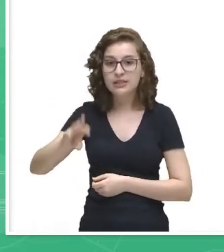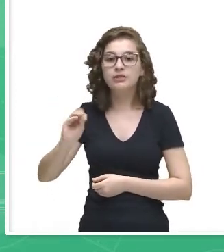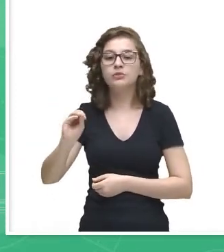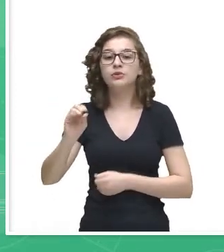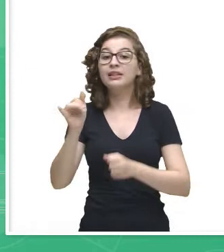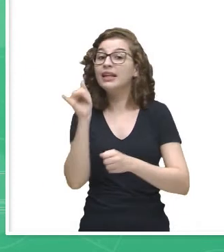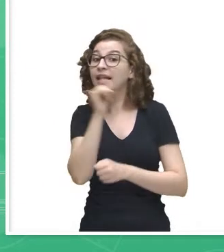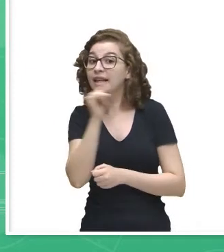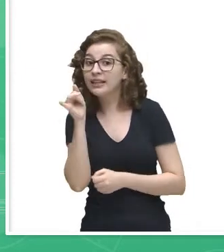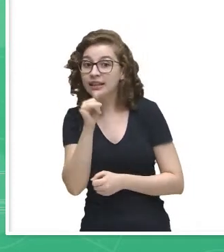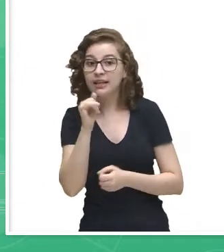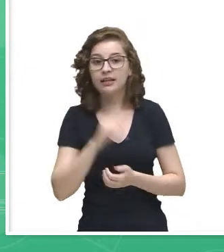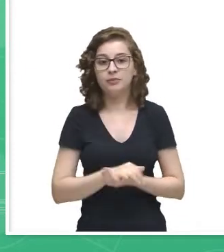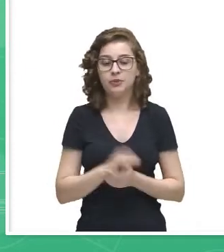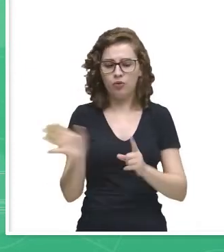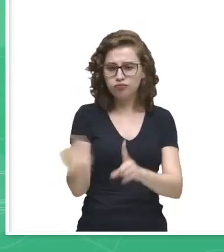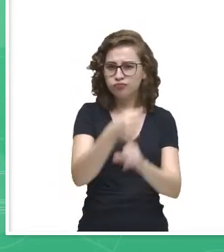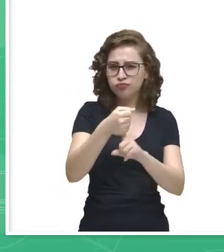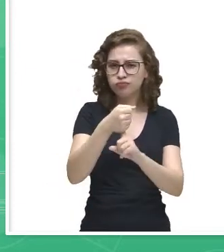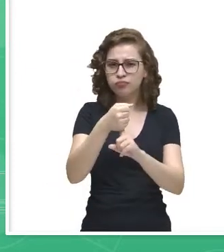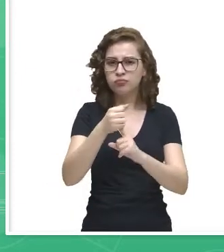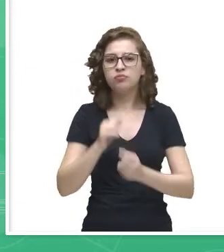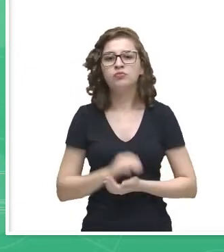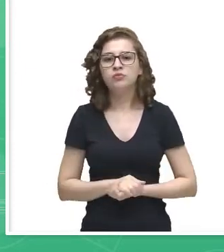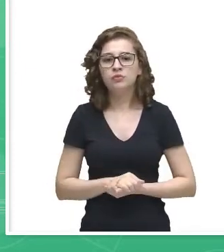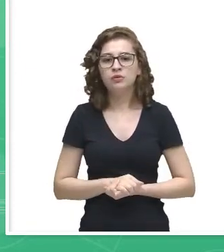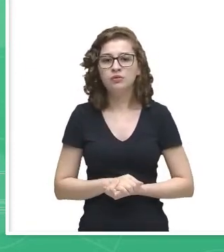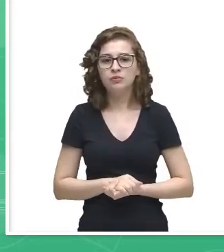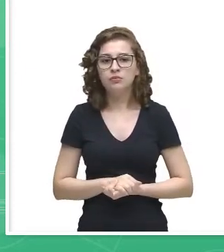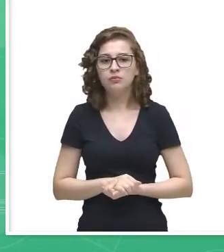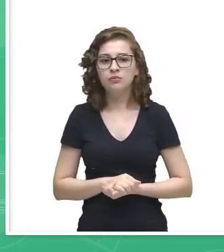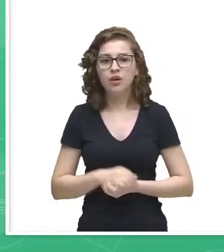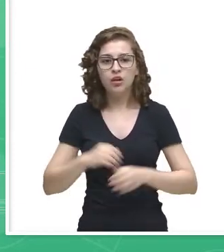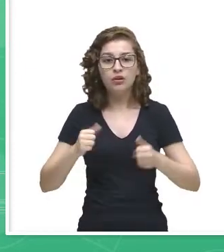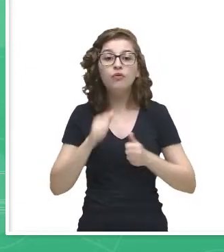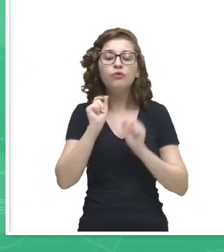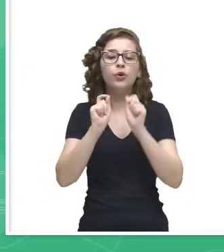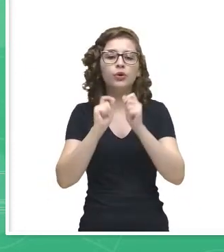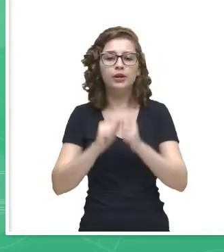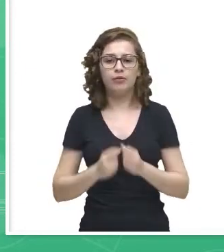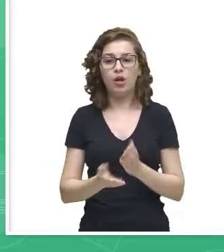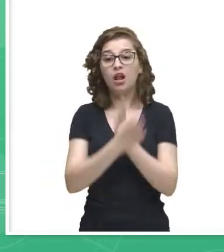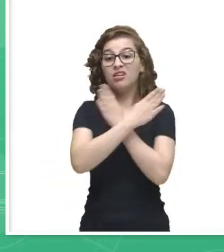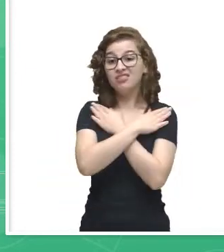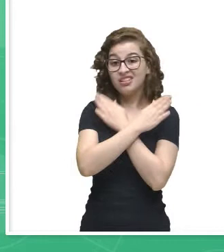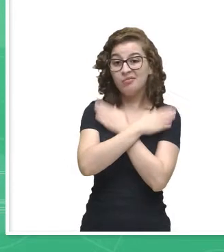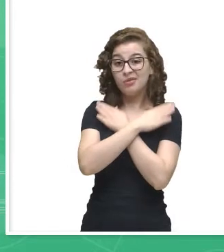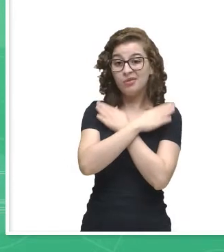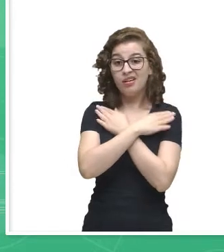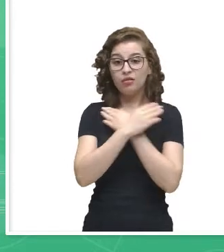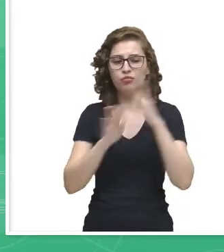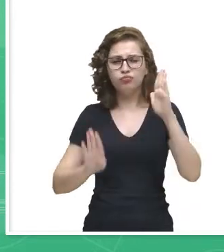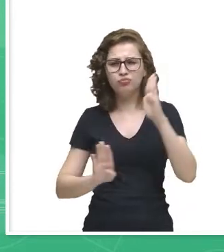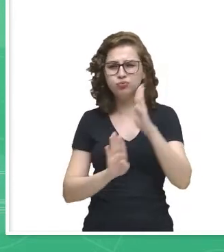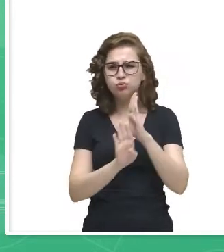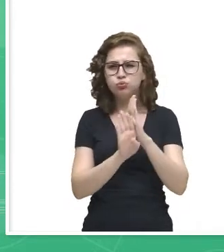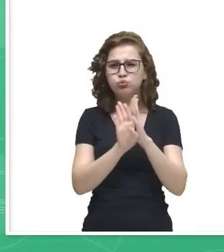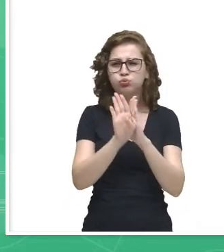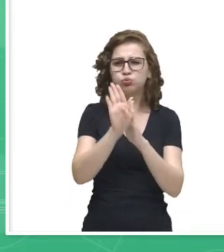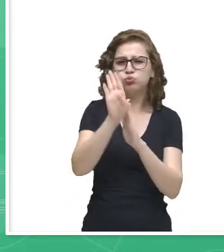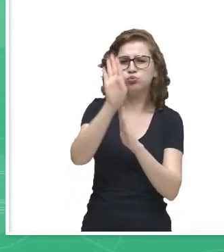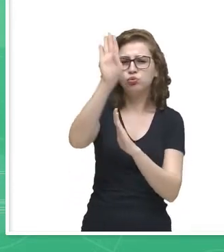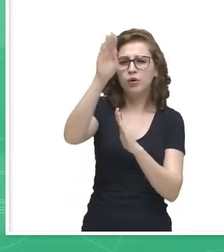humanas ocasionadas pela Primeira Guerra Mundial, um alto índice de desemprego, aí a gente vai ver também o contexto da crise